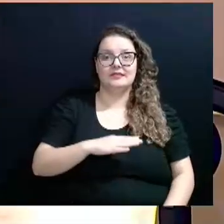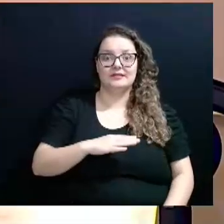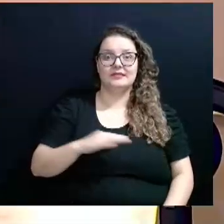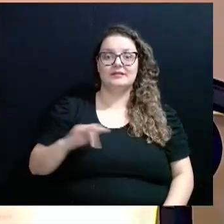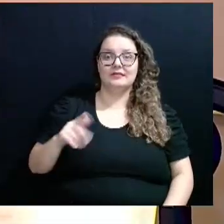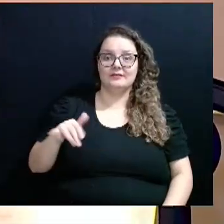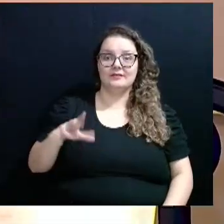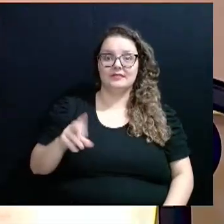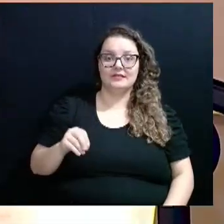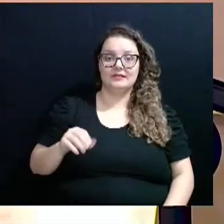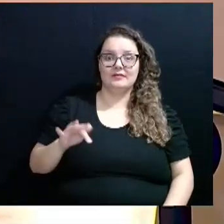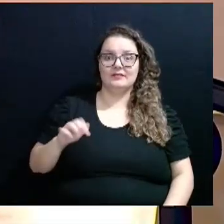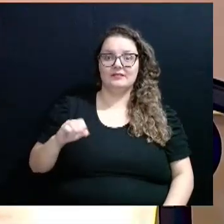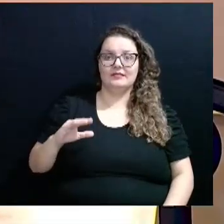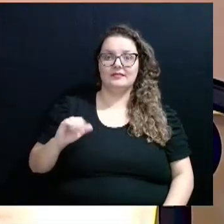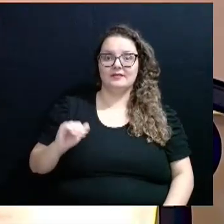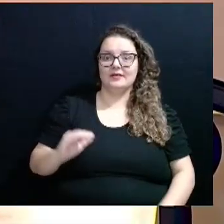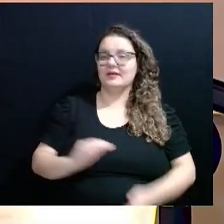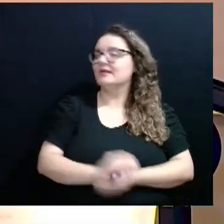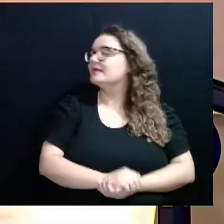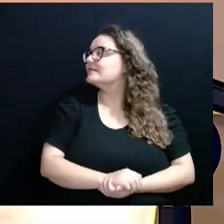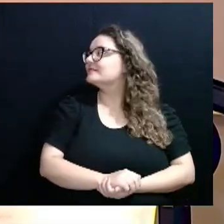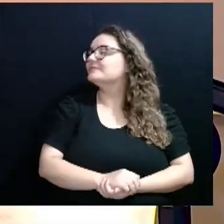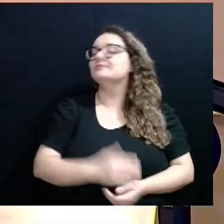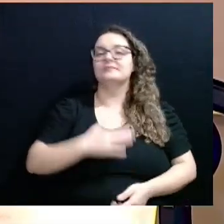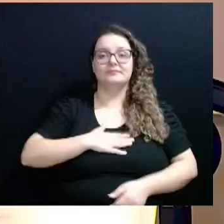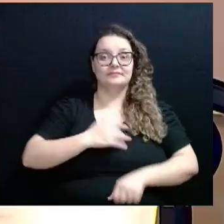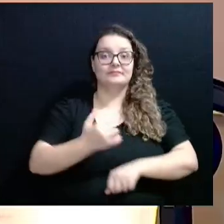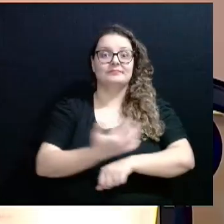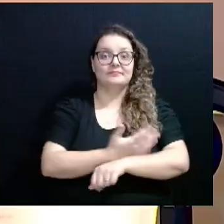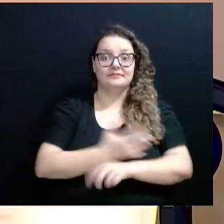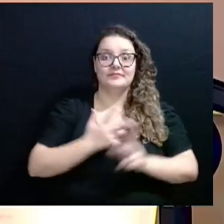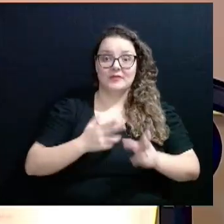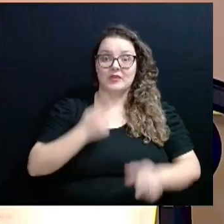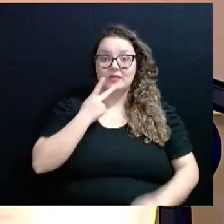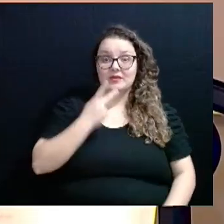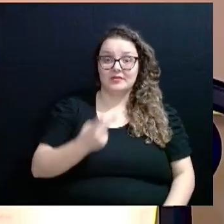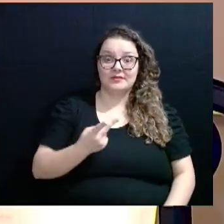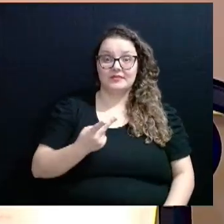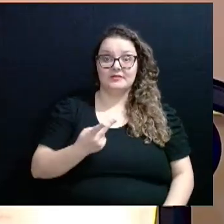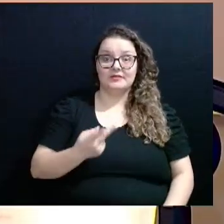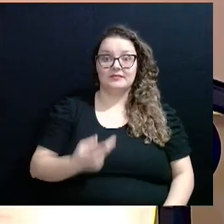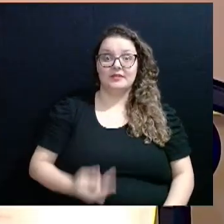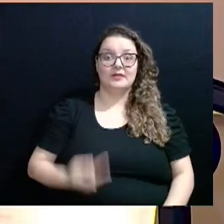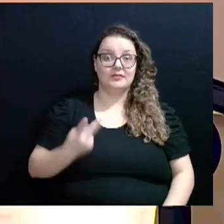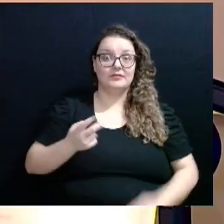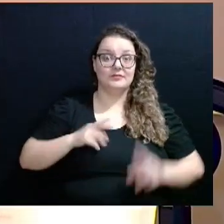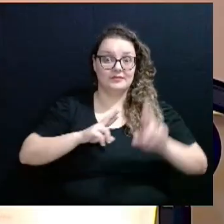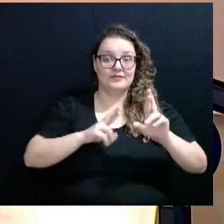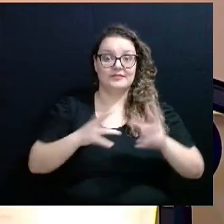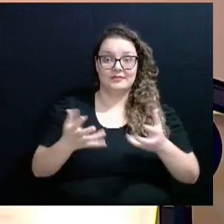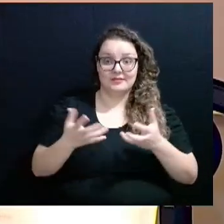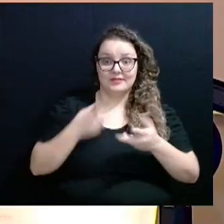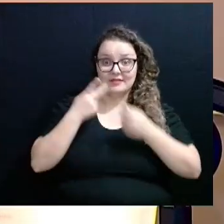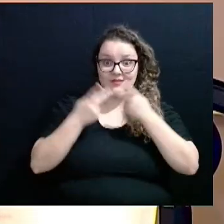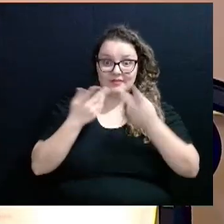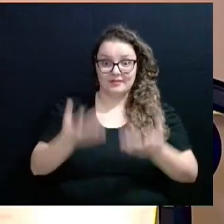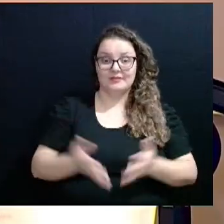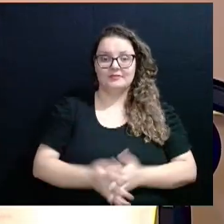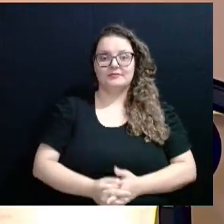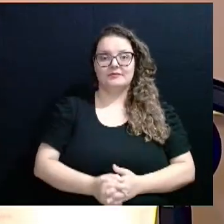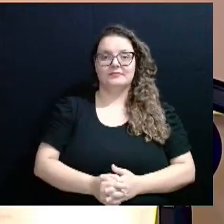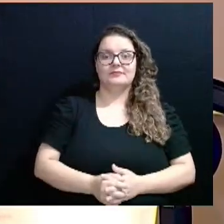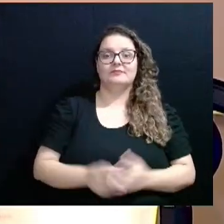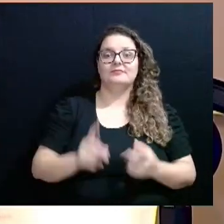muito emocionante para mim tudo isso. Então, como eu falei, tenho duas perspectivas sobre as quais eu gostaria de falar. Primeiro, que